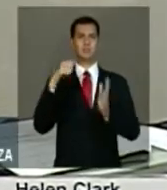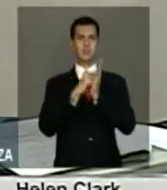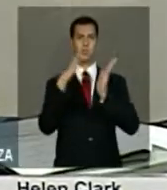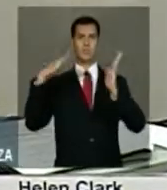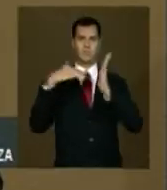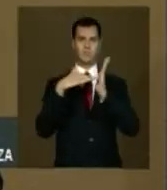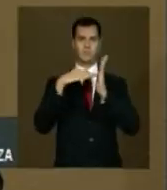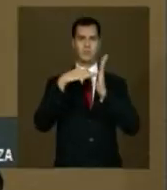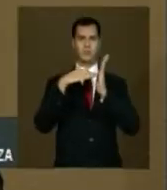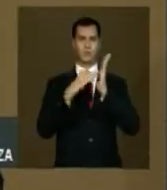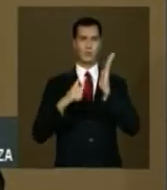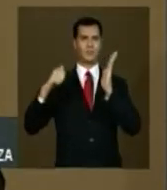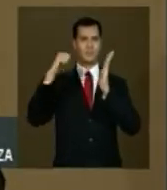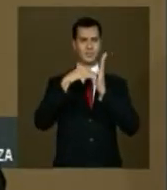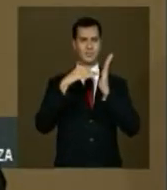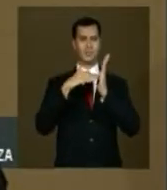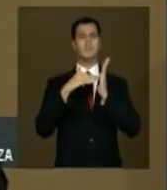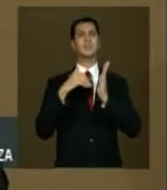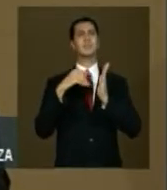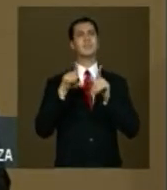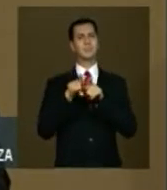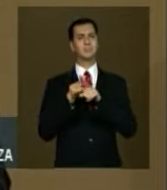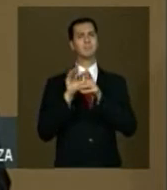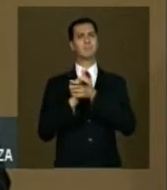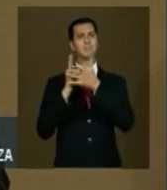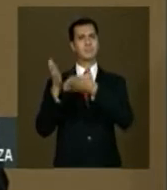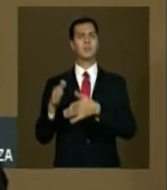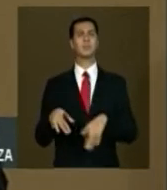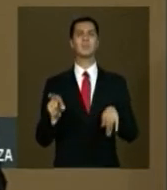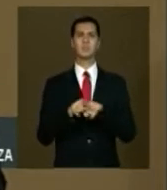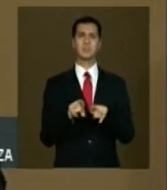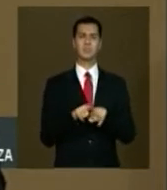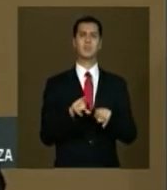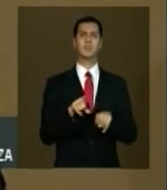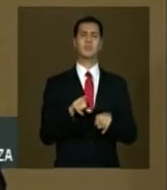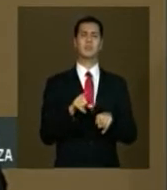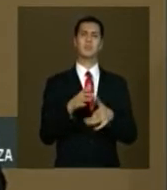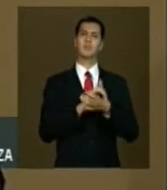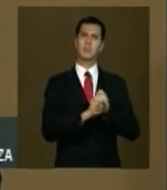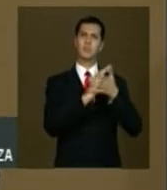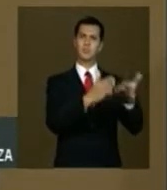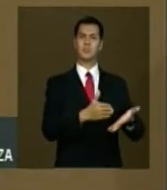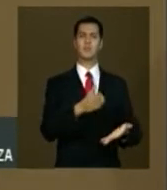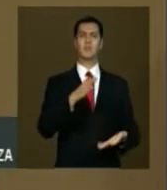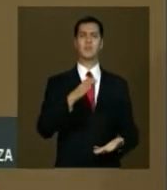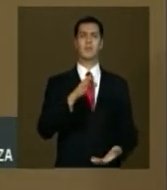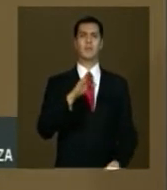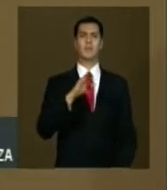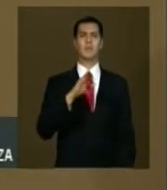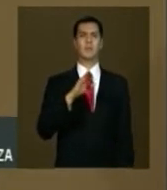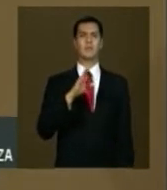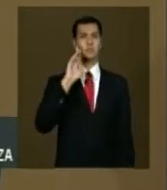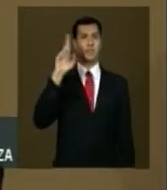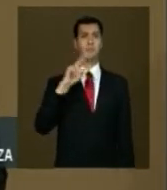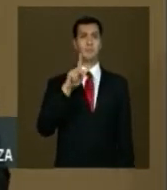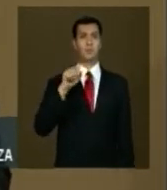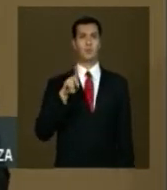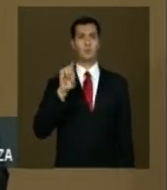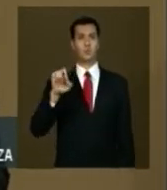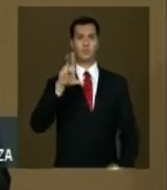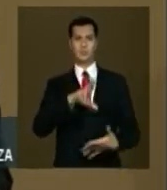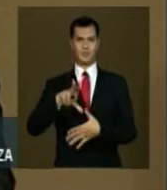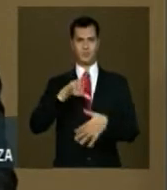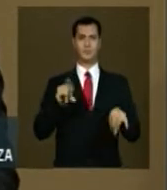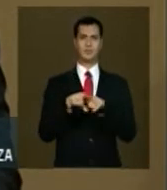apr amos muito Heraldo Munhóz nosso colega diretor regional do pú para América Latina o senhor tegn lork geto